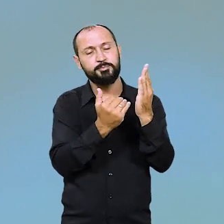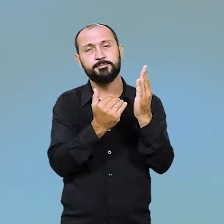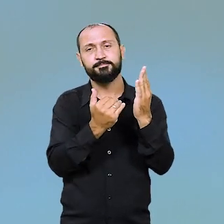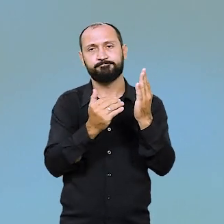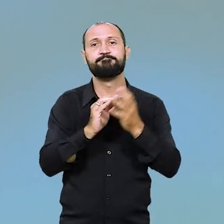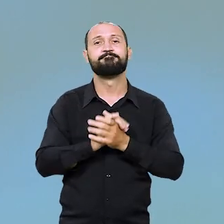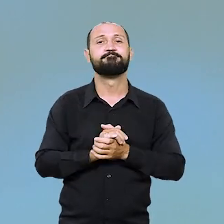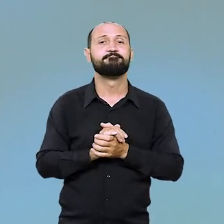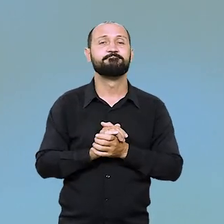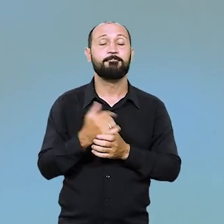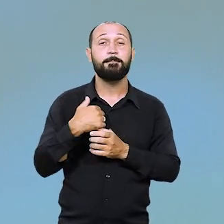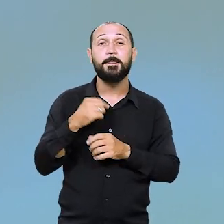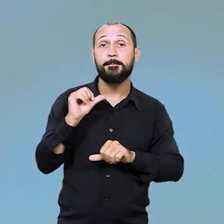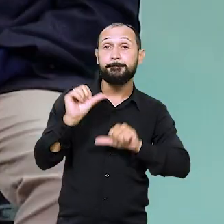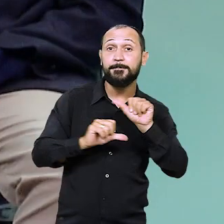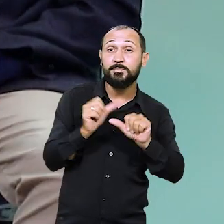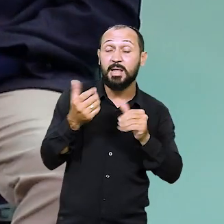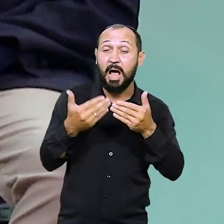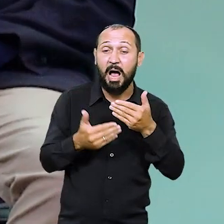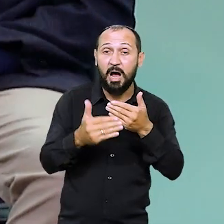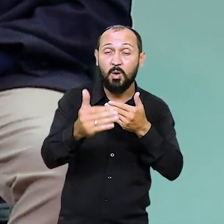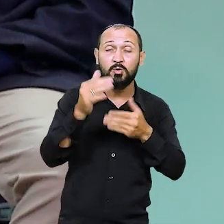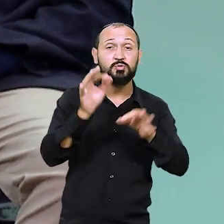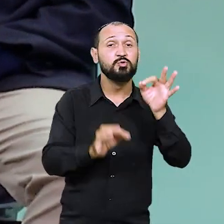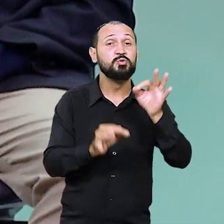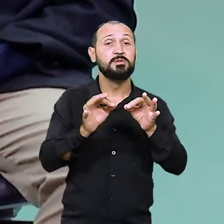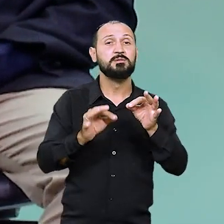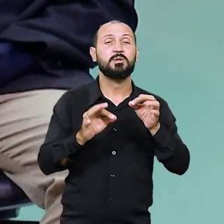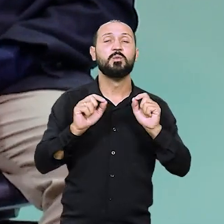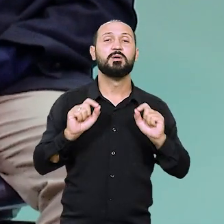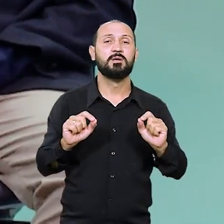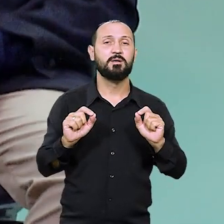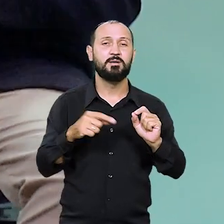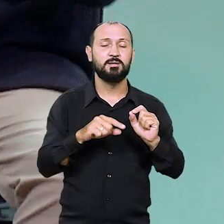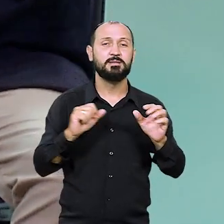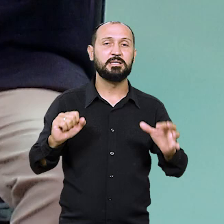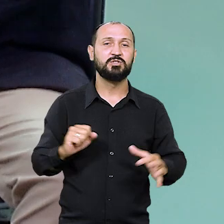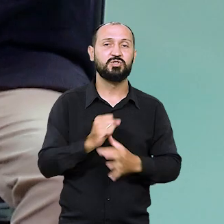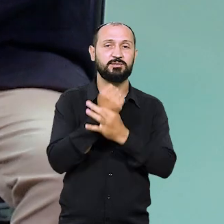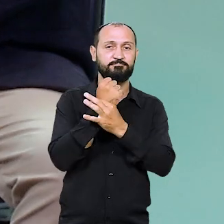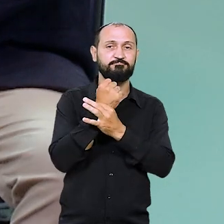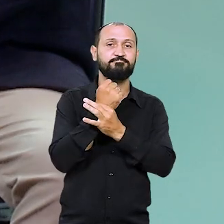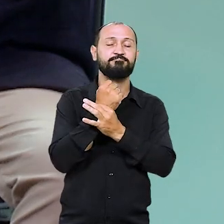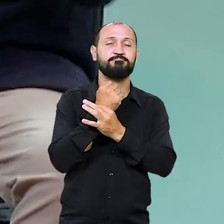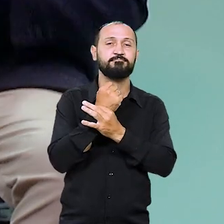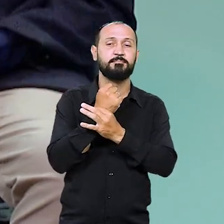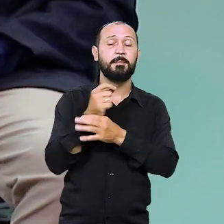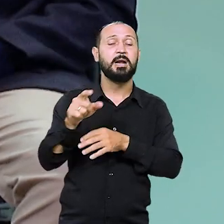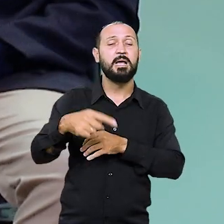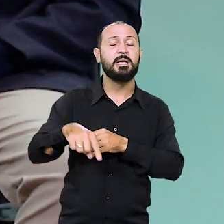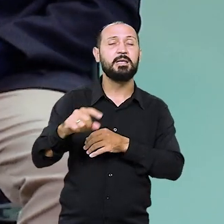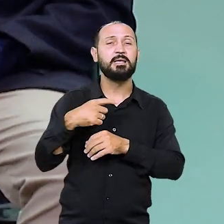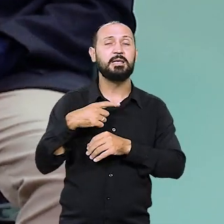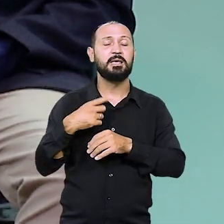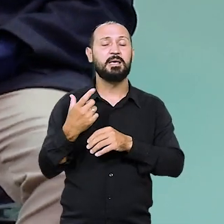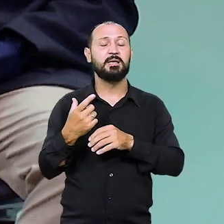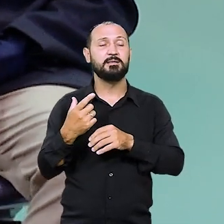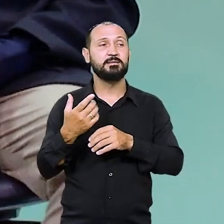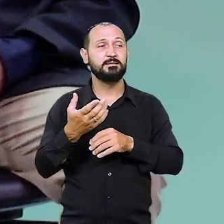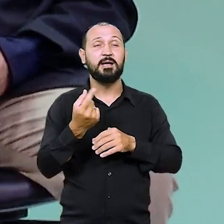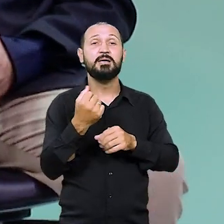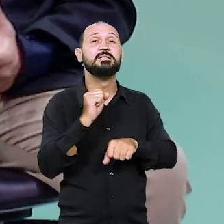Processo Civil, isso não foi questionado. Isso continua sendo seguido e, na verdade, o que vai mudar no meio jurídico é